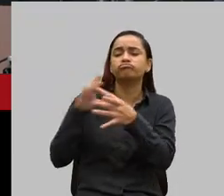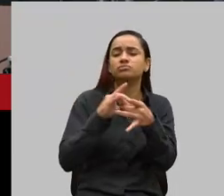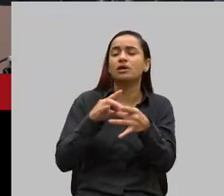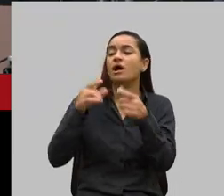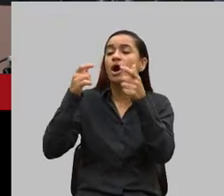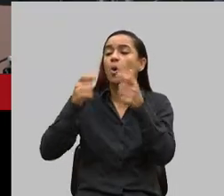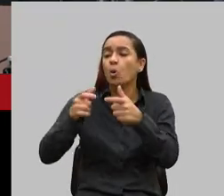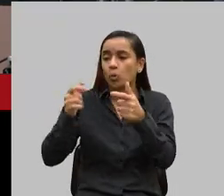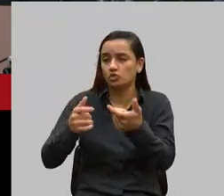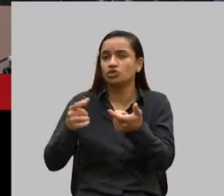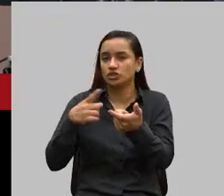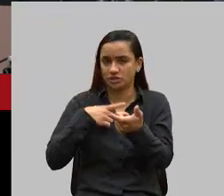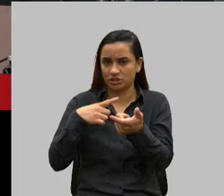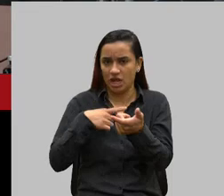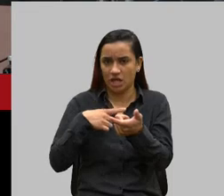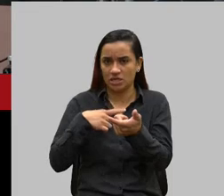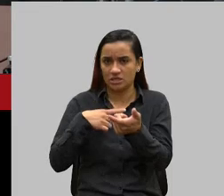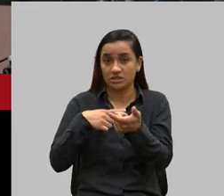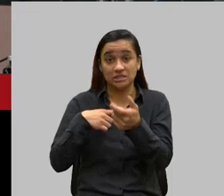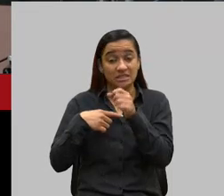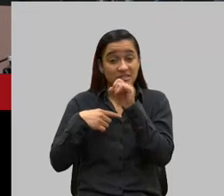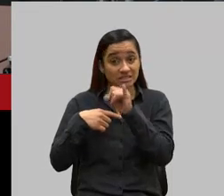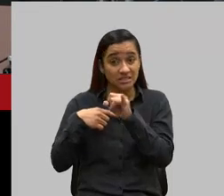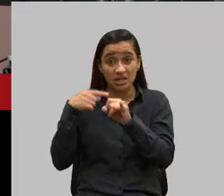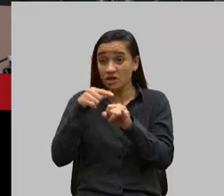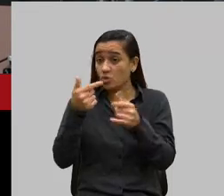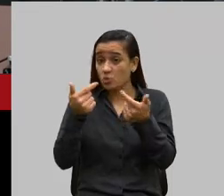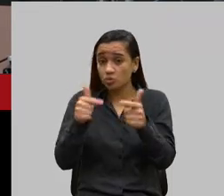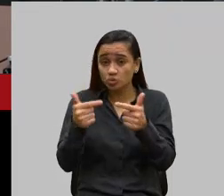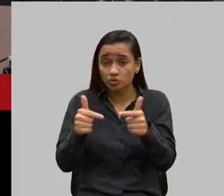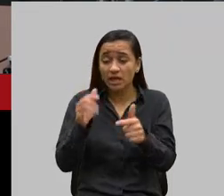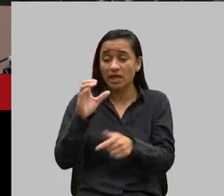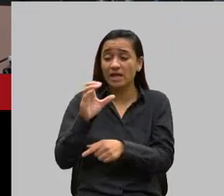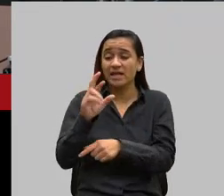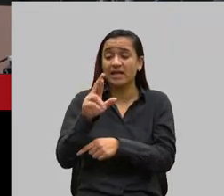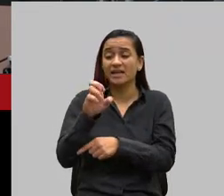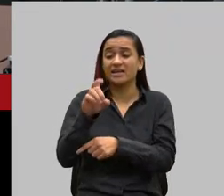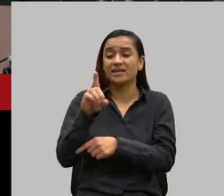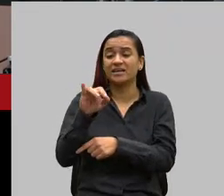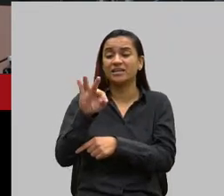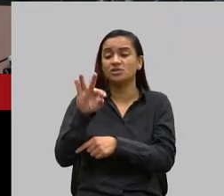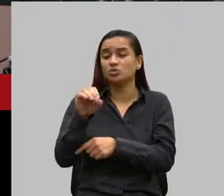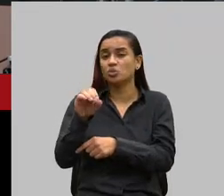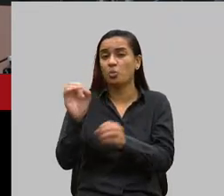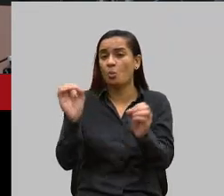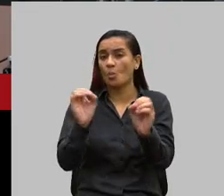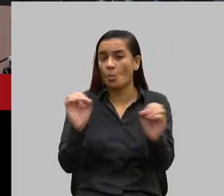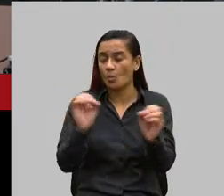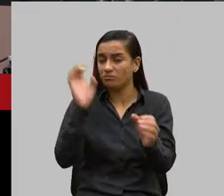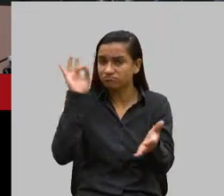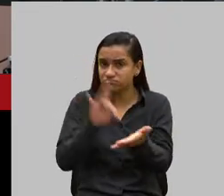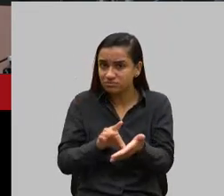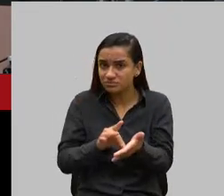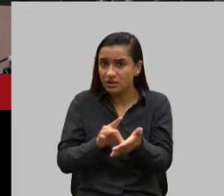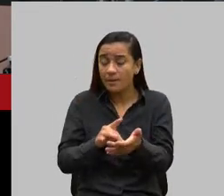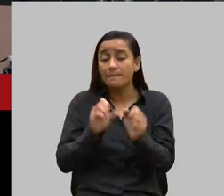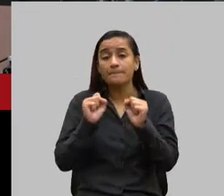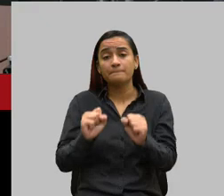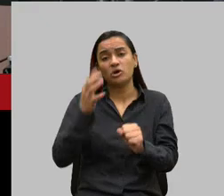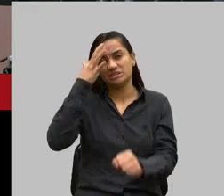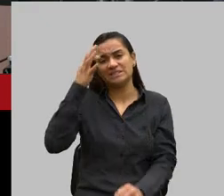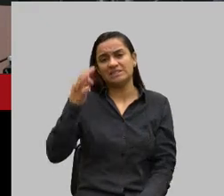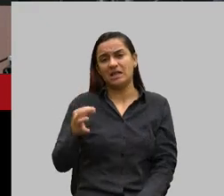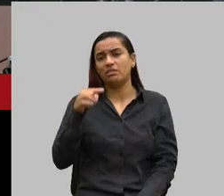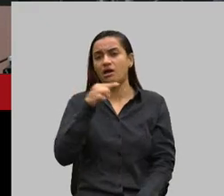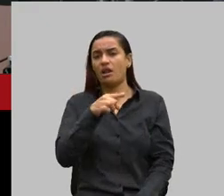bancárias que não tem nenhum crédito com garantia real pode ter certeza que ali tem pouca